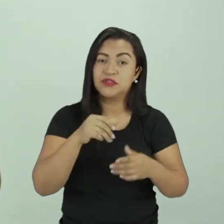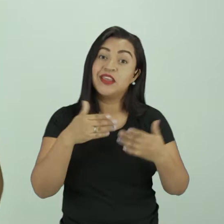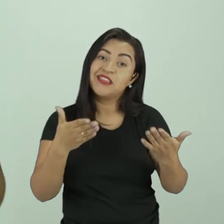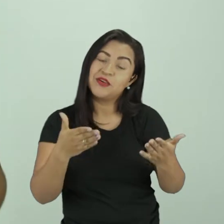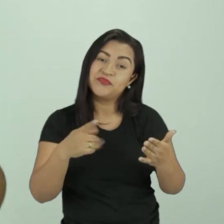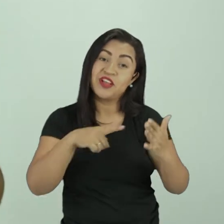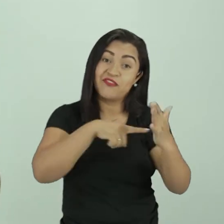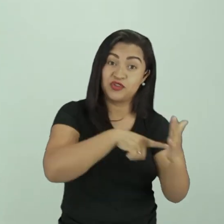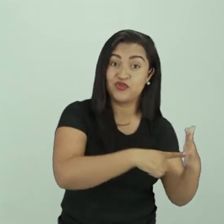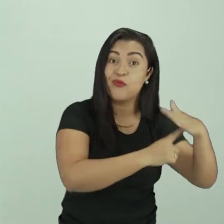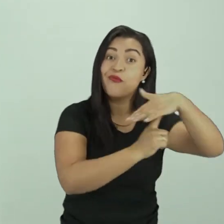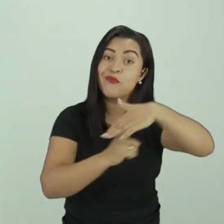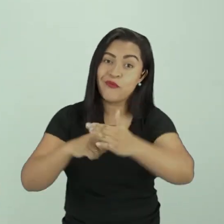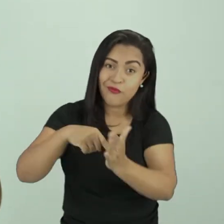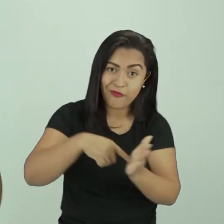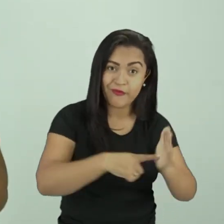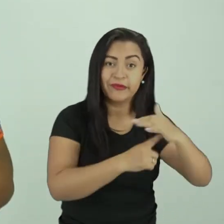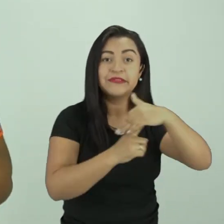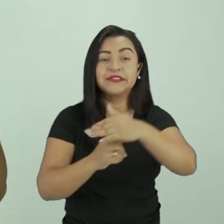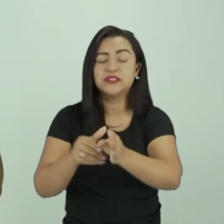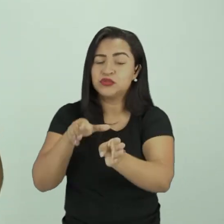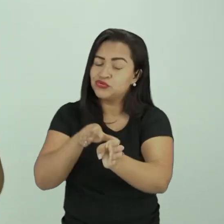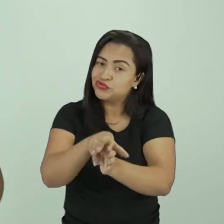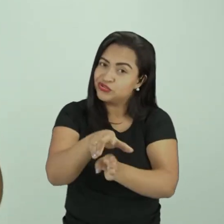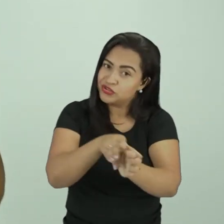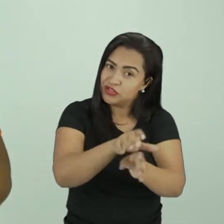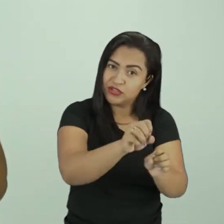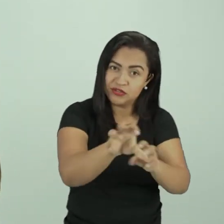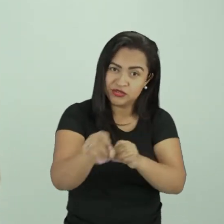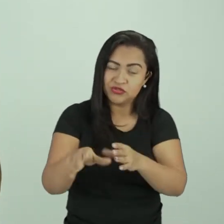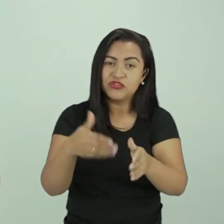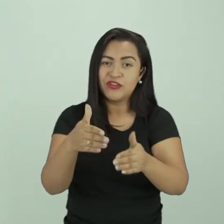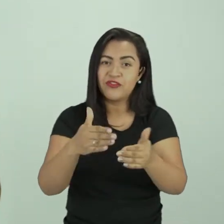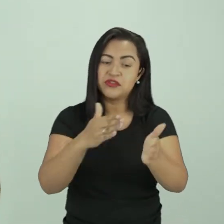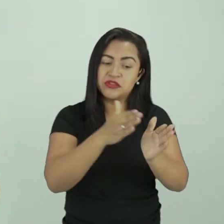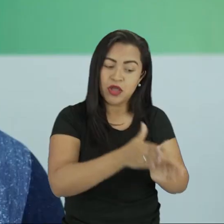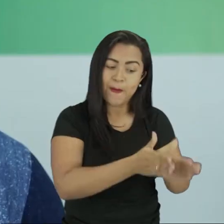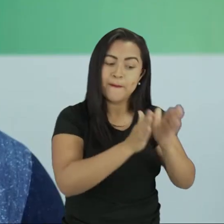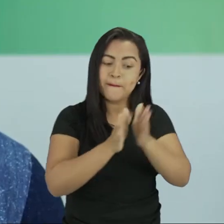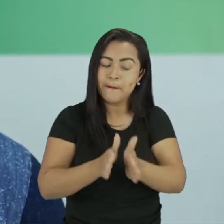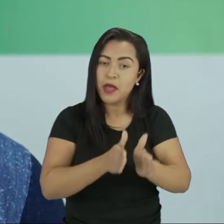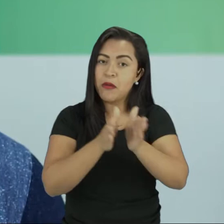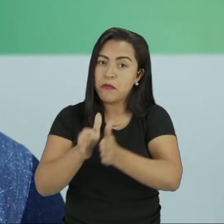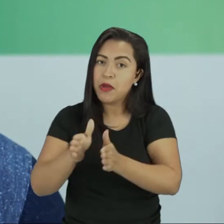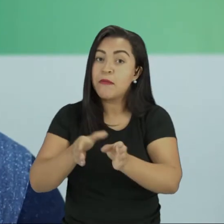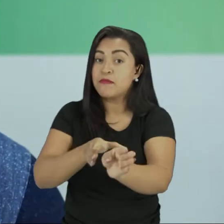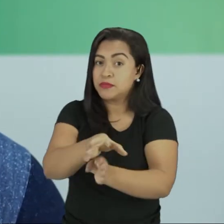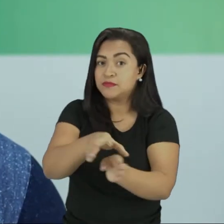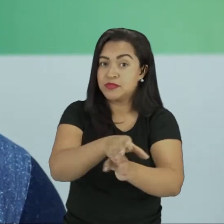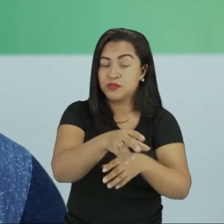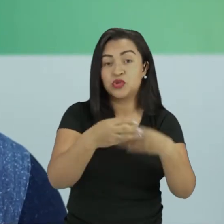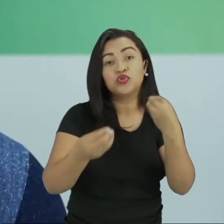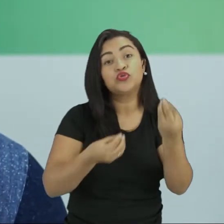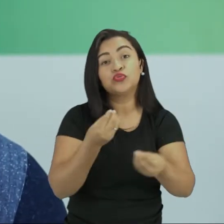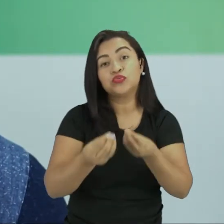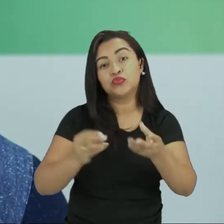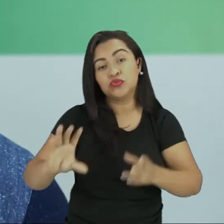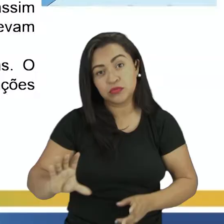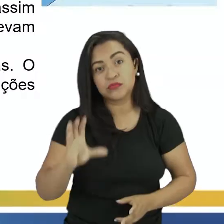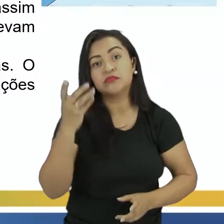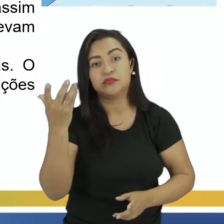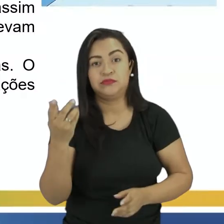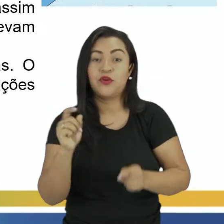te norteando ali, e você vai tendo o passo a passo do que fazer e do que proceder, de como proceder,